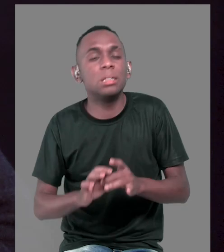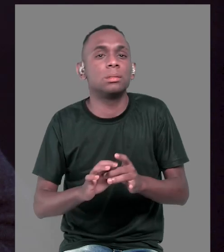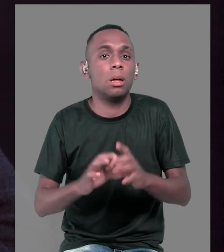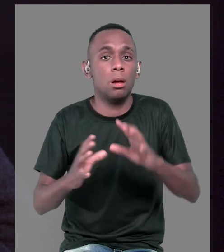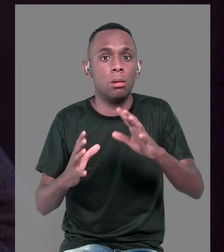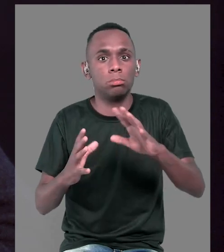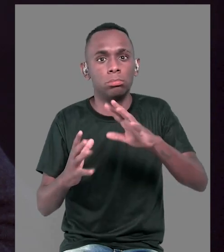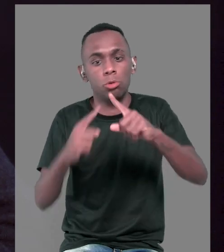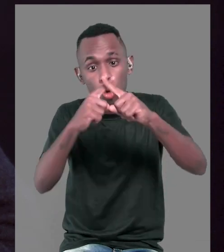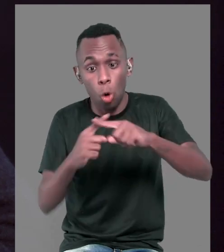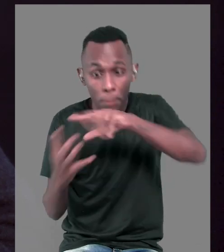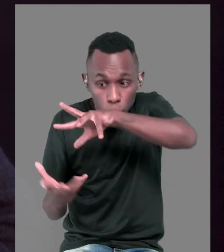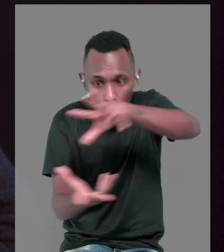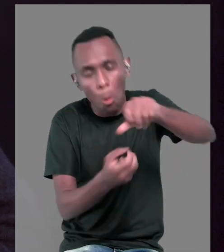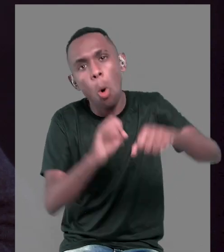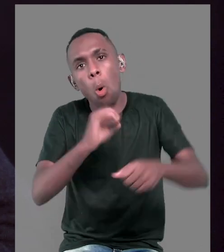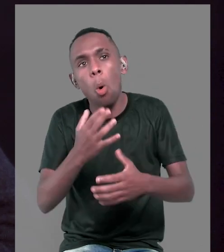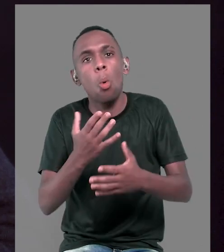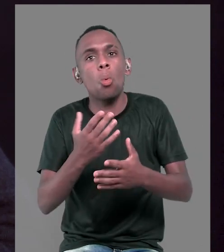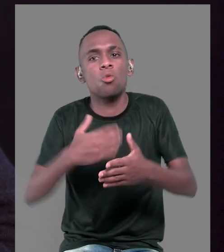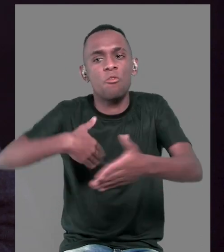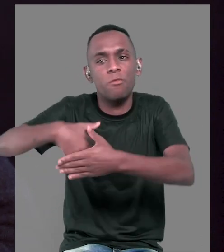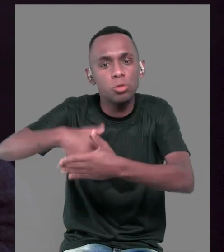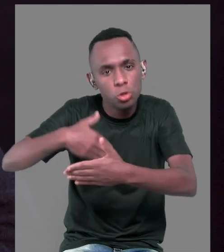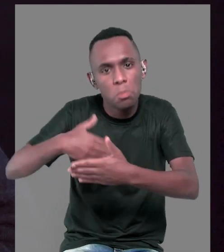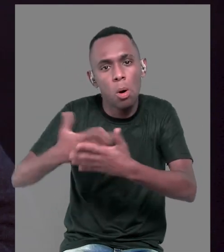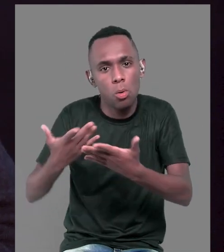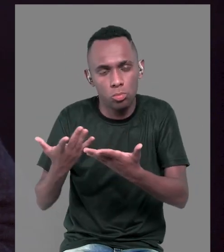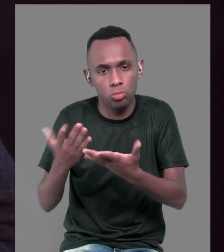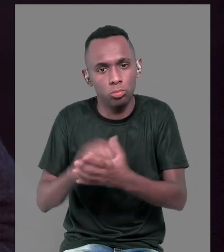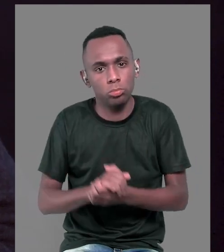num clube de várzea, como se diz.